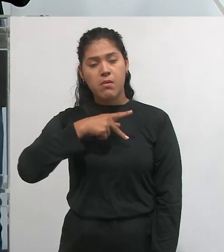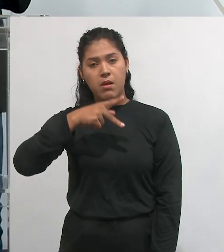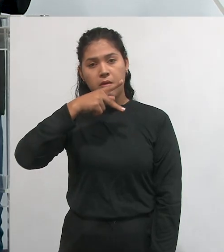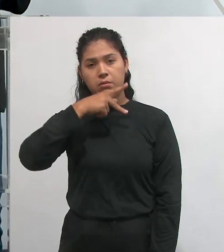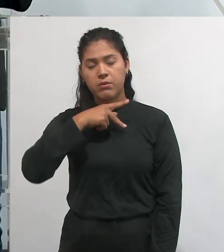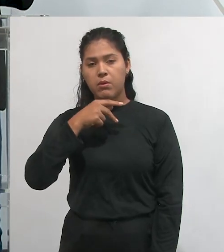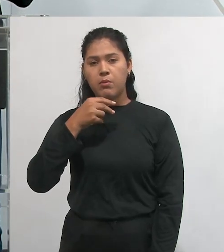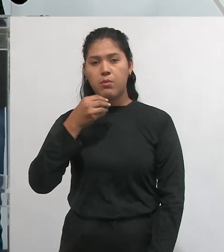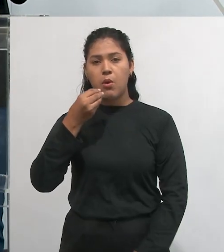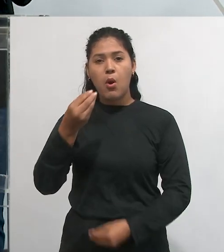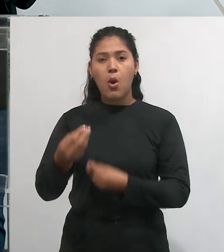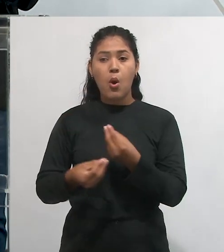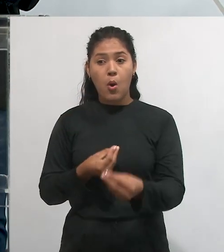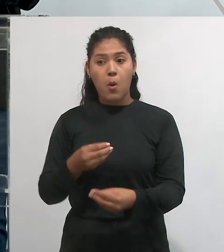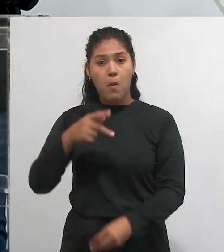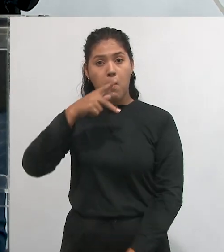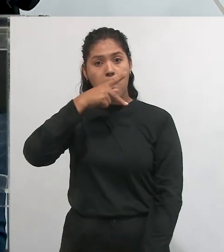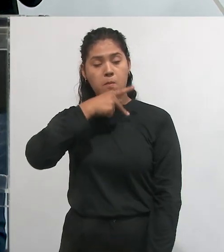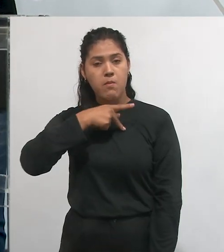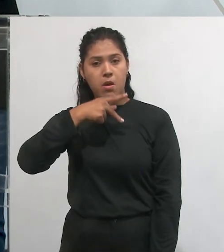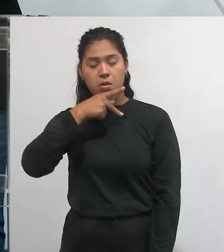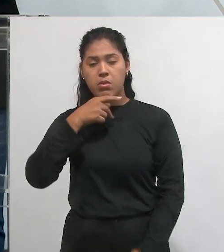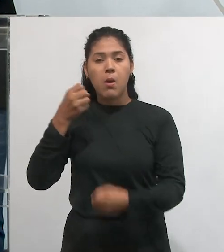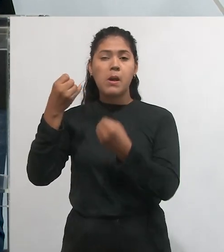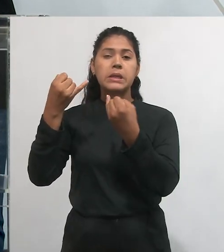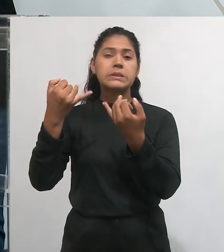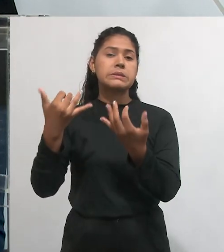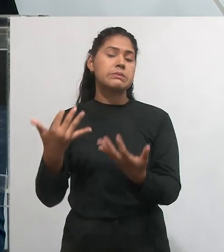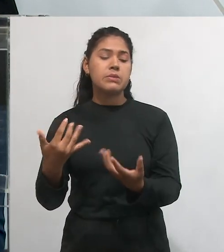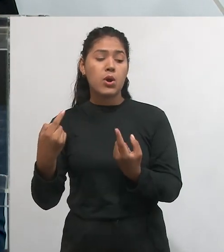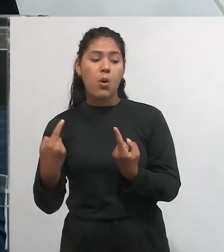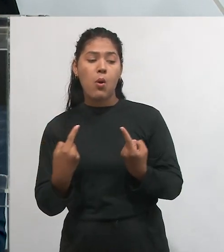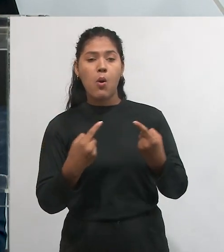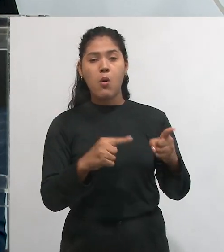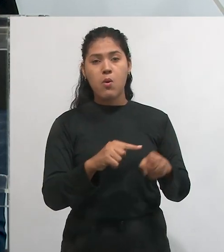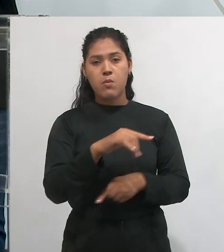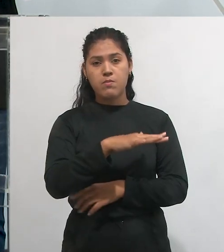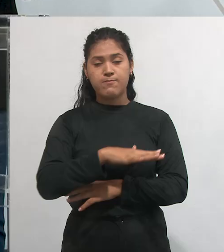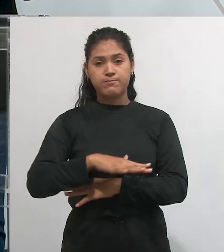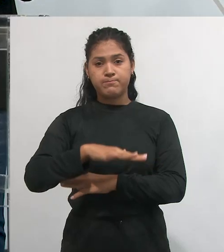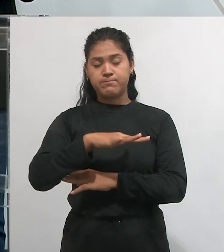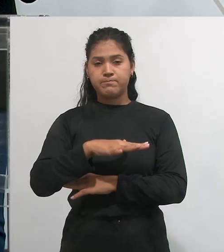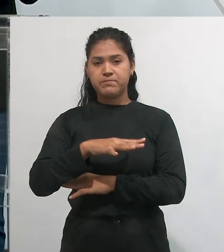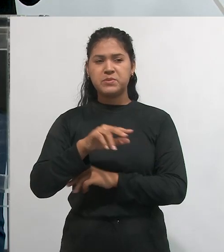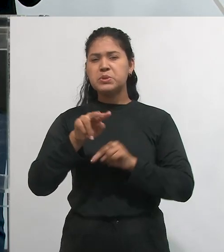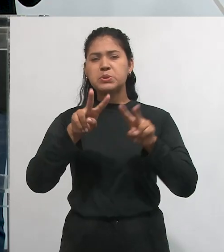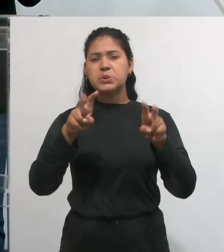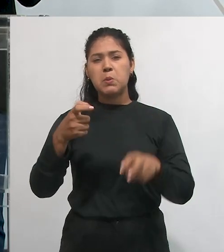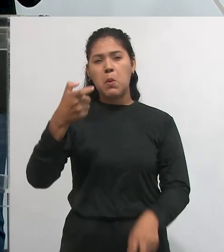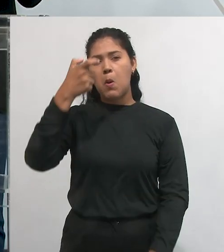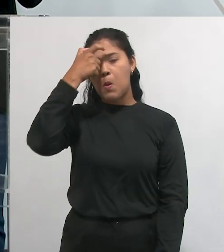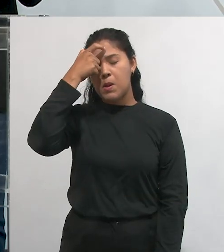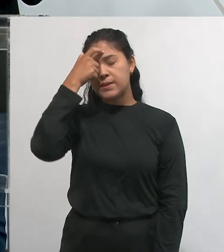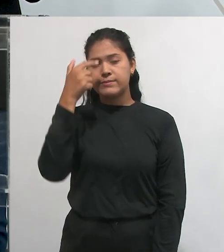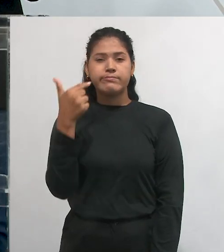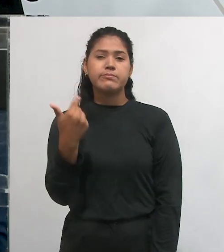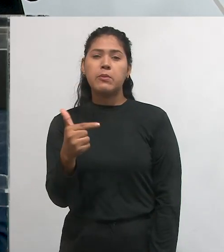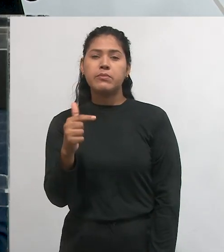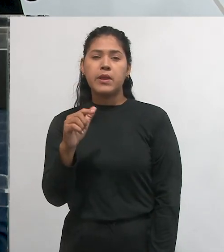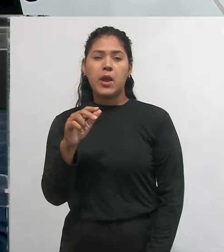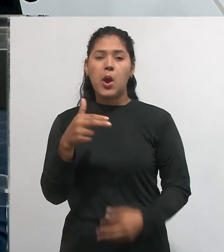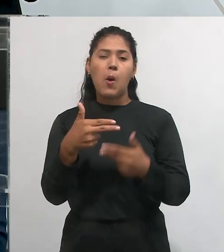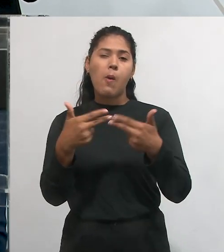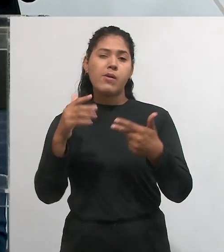relação à contraposição de Platão para falar, olha, essa lógica que não existe